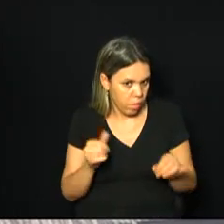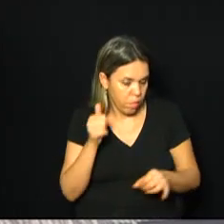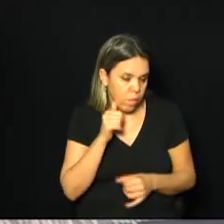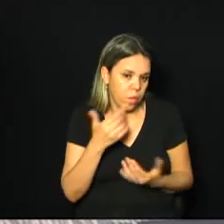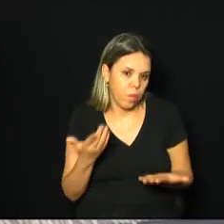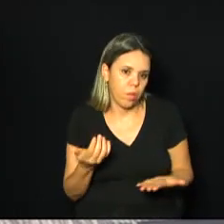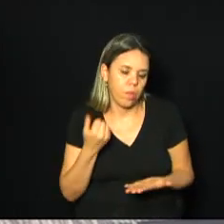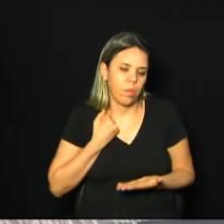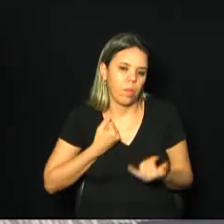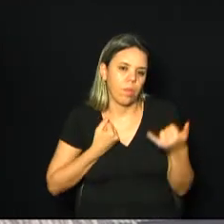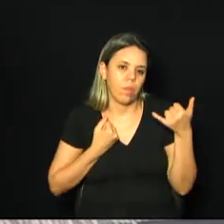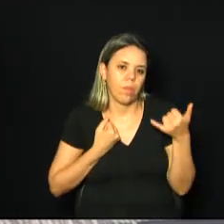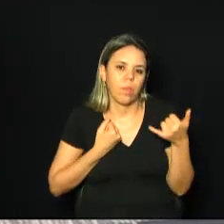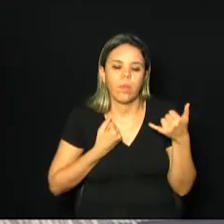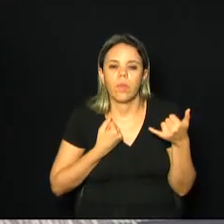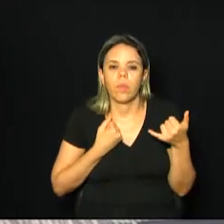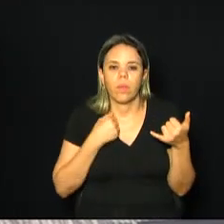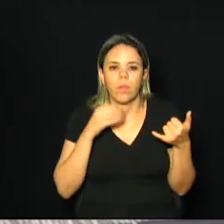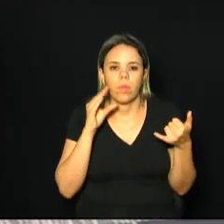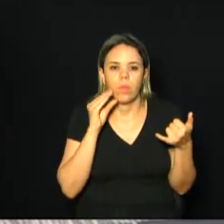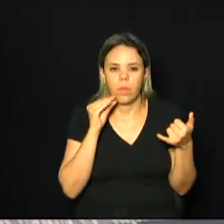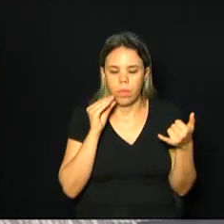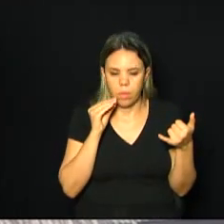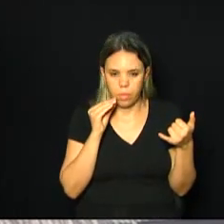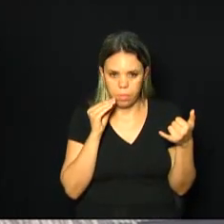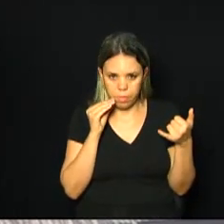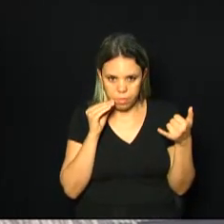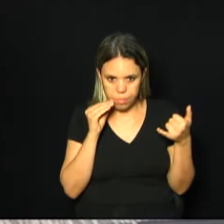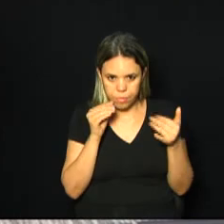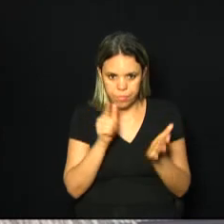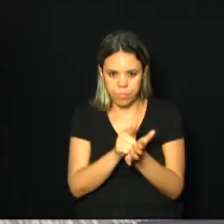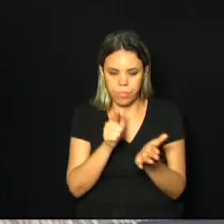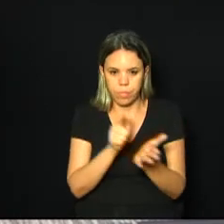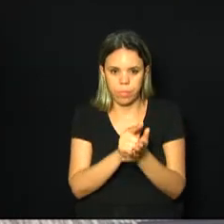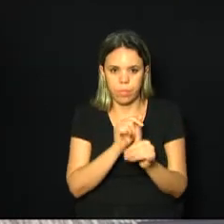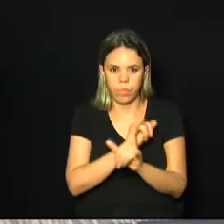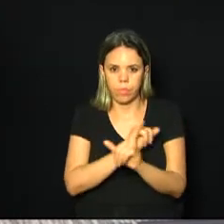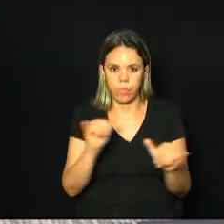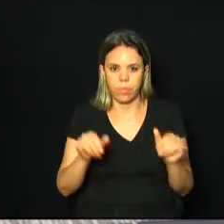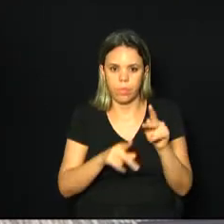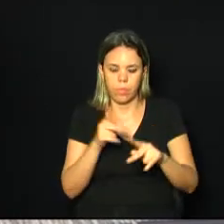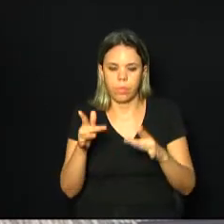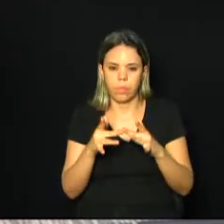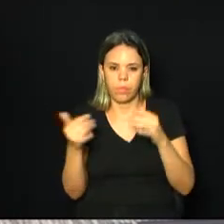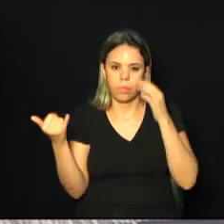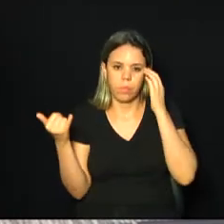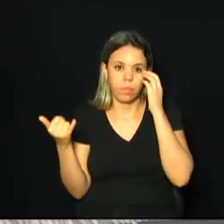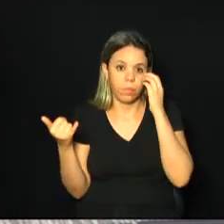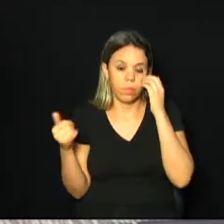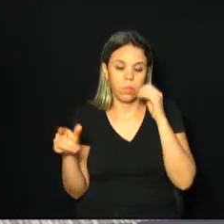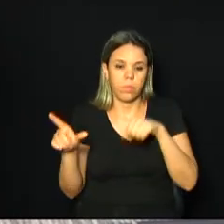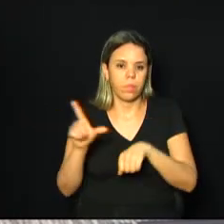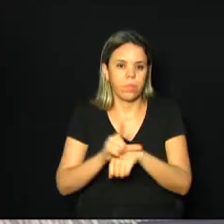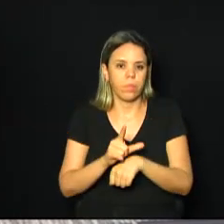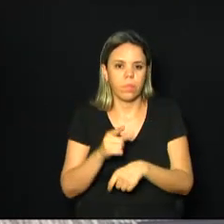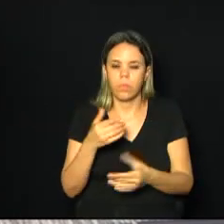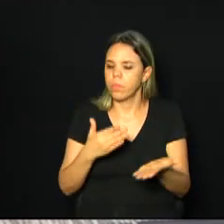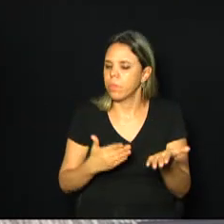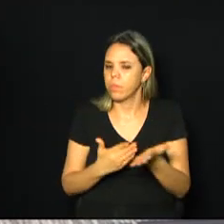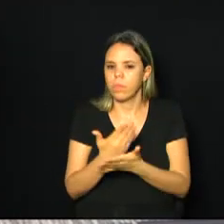Colocou o número do WhatsApp da funcionária nos panfletos para que alguém entrasse em contato com a loja. E ela não havia